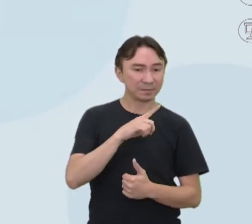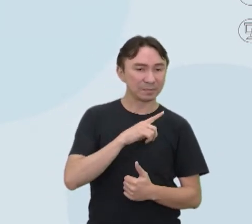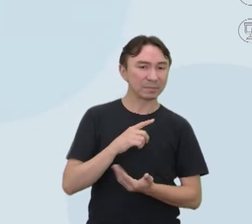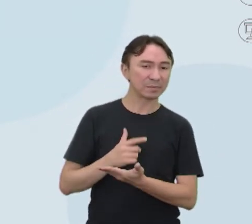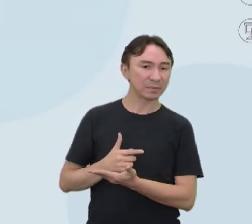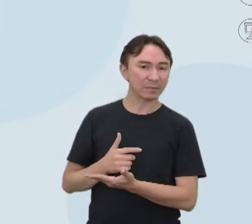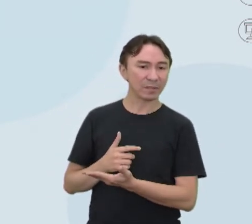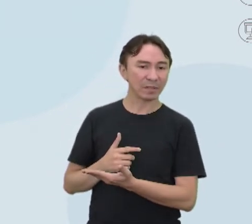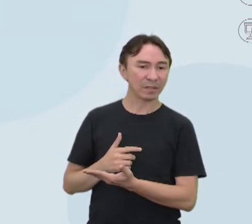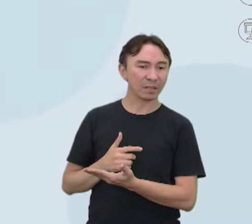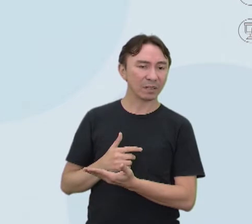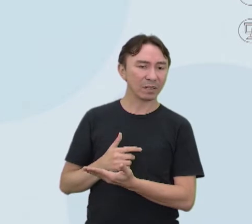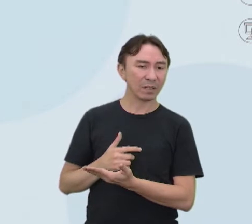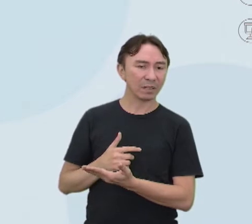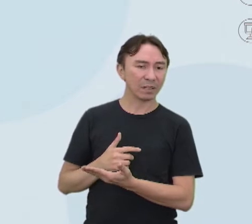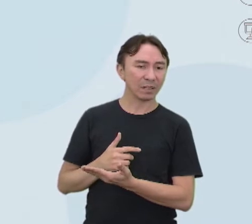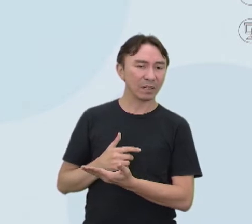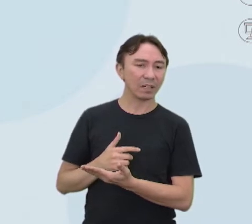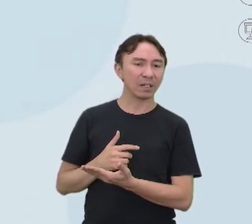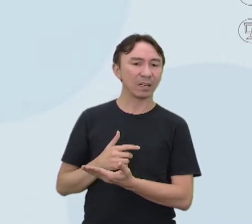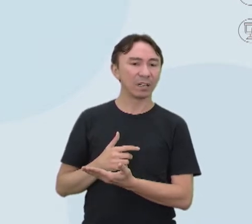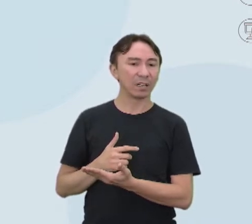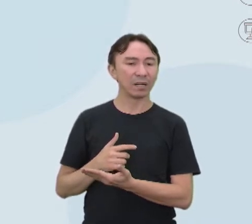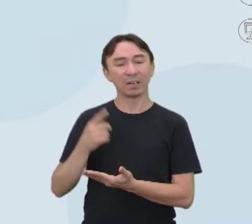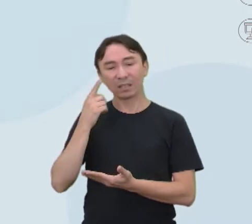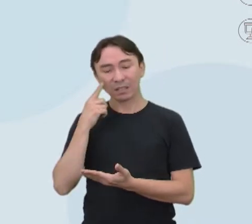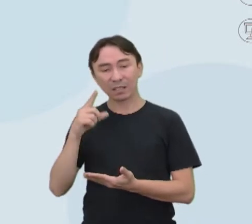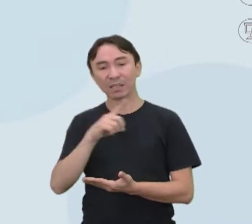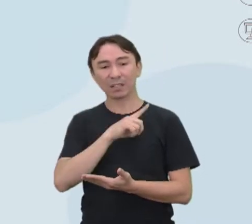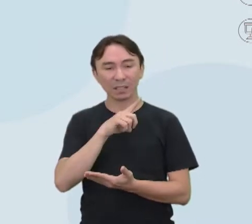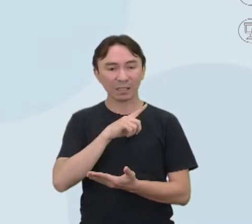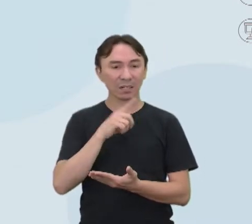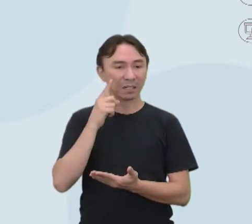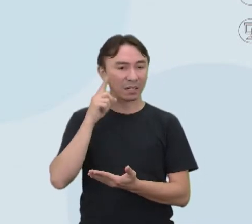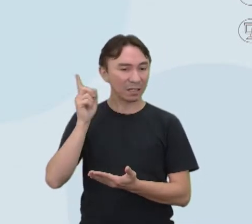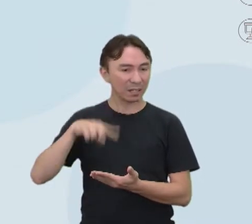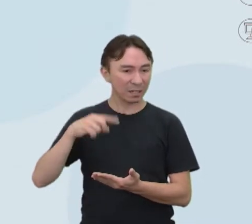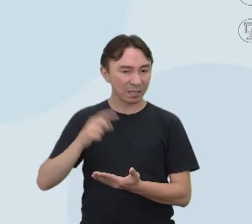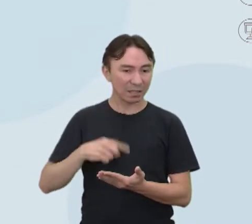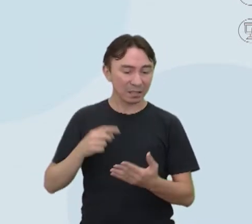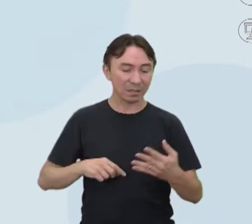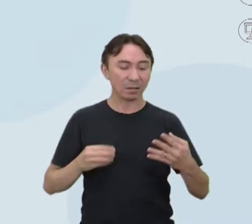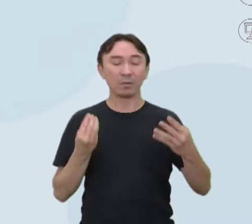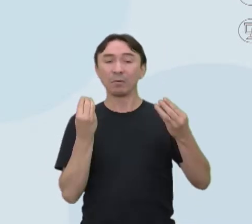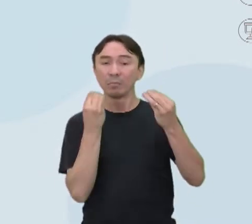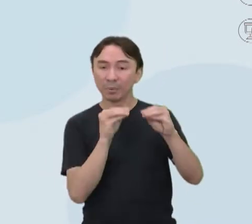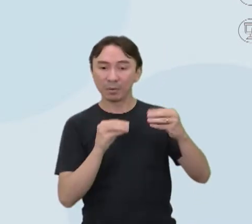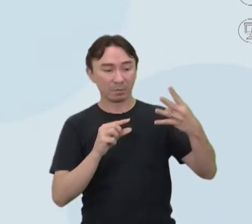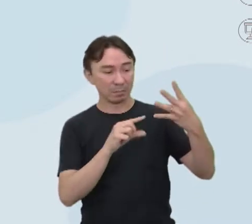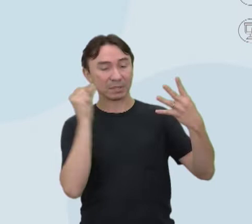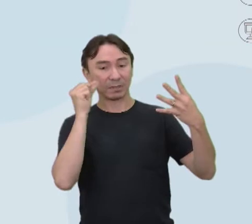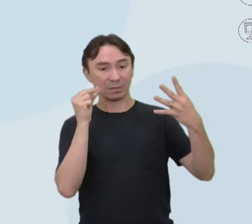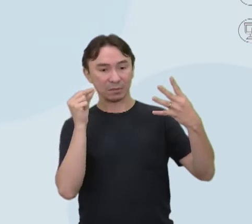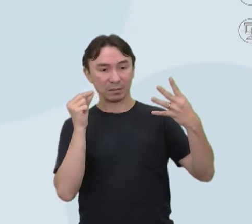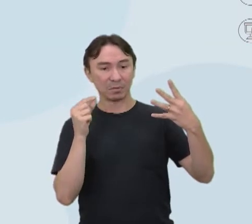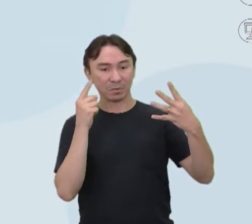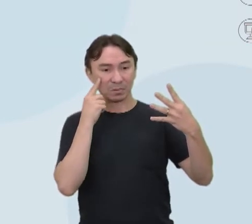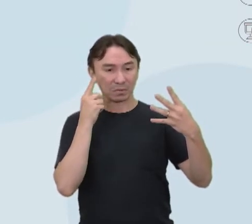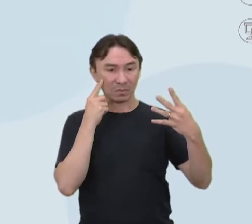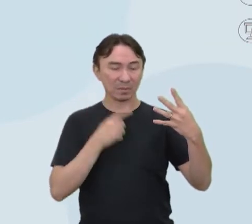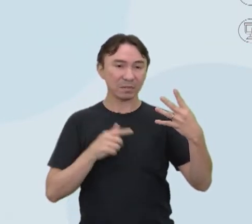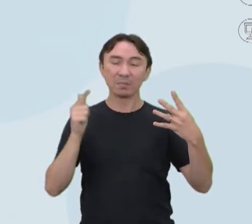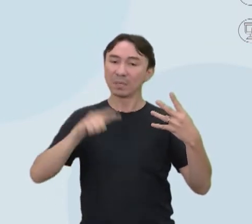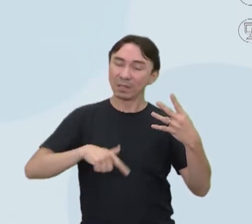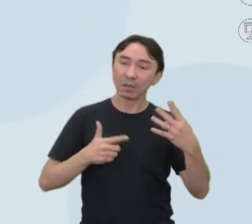Ó, aqui, ó. Lê aí, ó, pra mim, que eu não tô enxergando daqui. Adicionar opção ou adicionar outro. Se ele clicar nesse outros, vai aparecer outros. Isso. Se ele